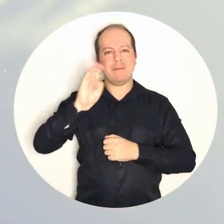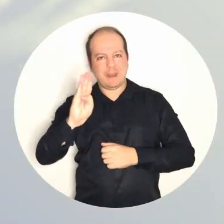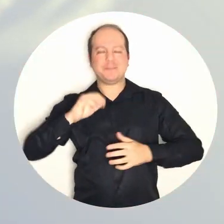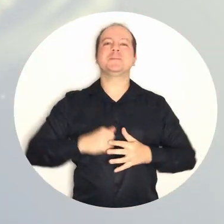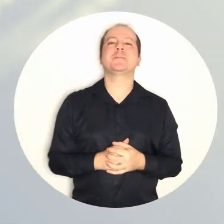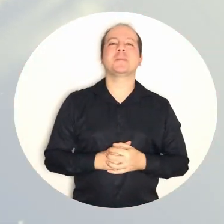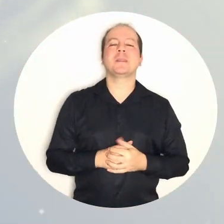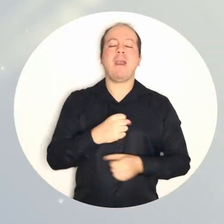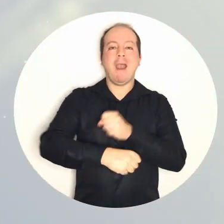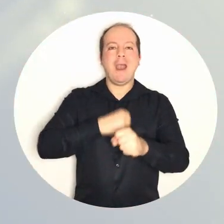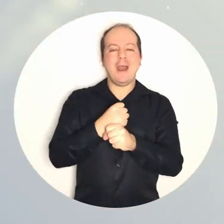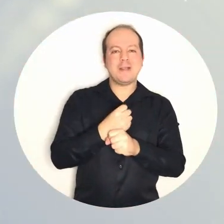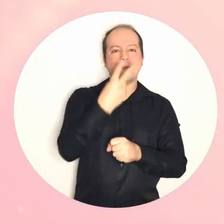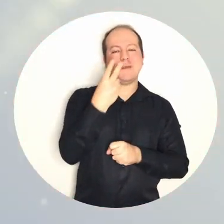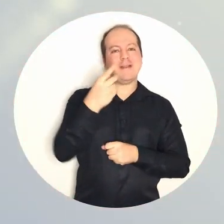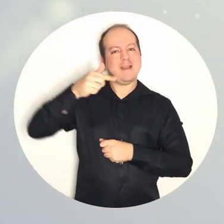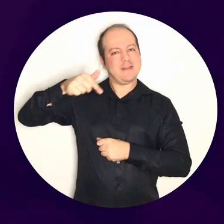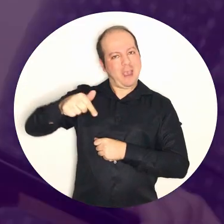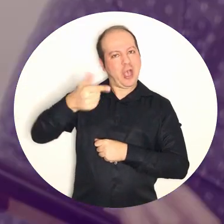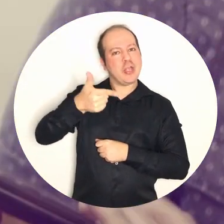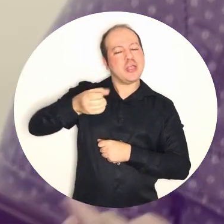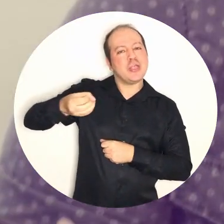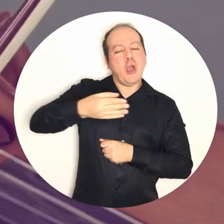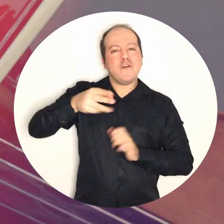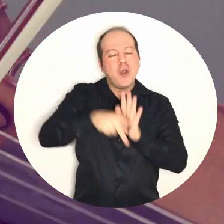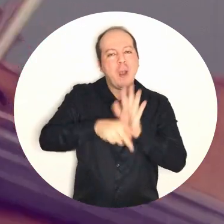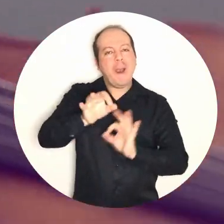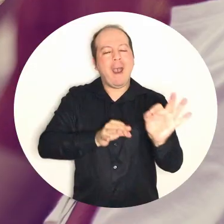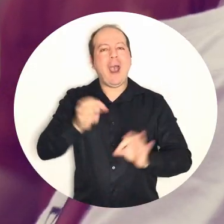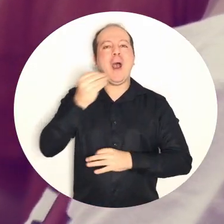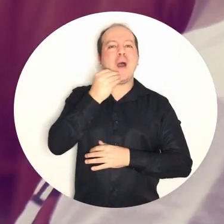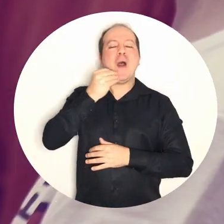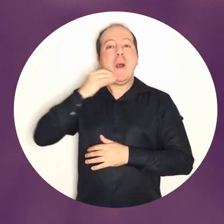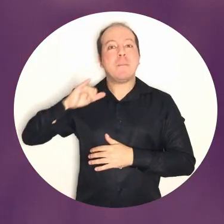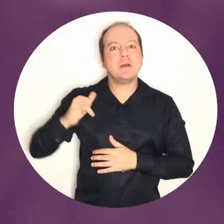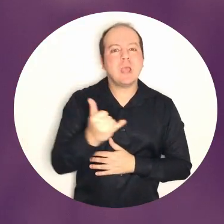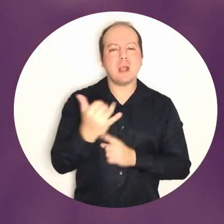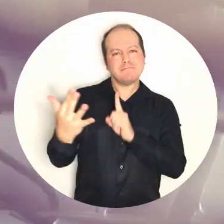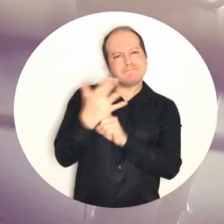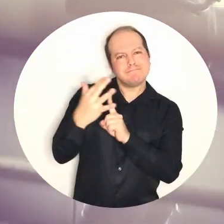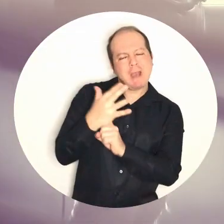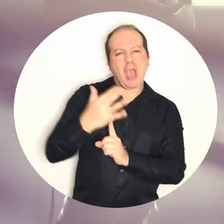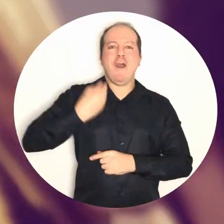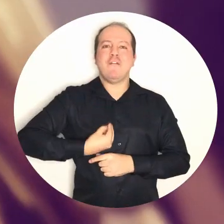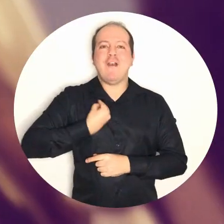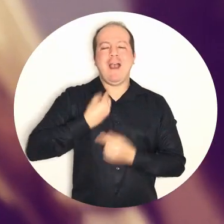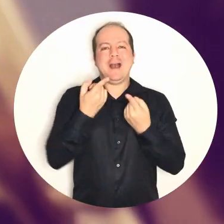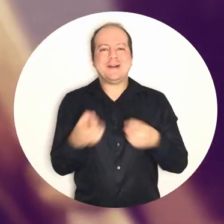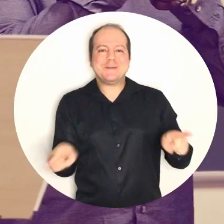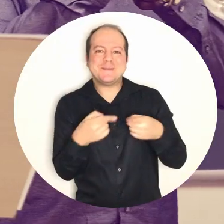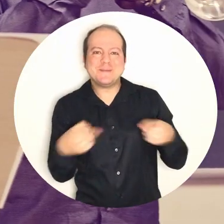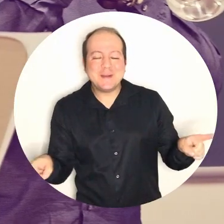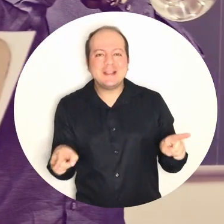Em 2017, um novo projeto e uma nova oportunidade de impactar vidas por meio da música